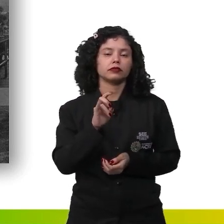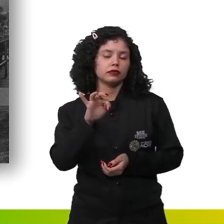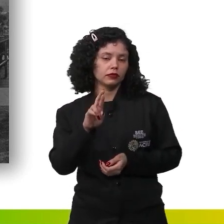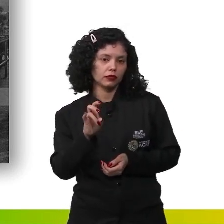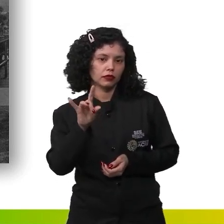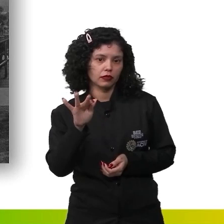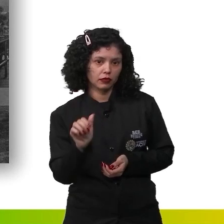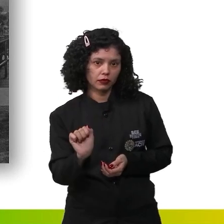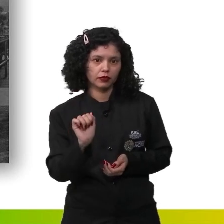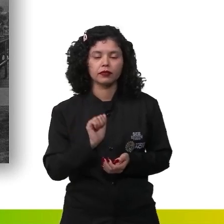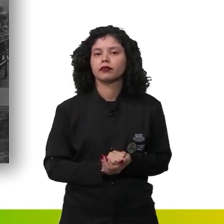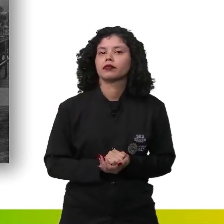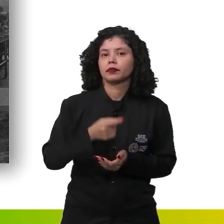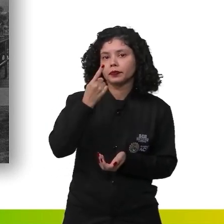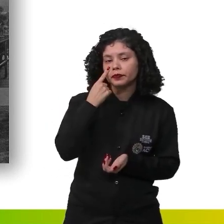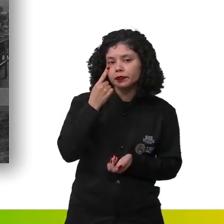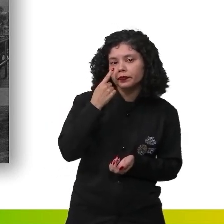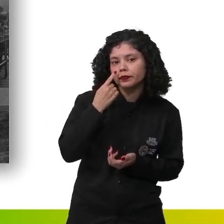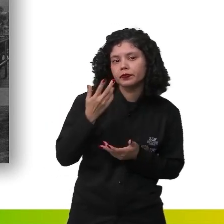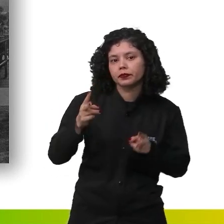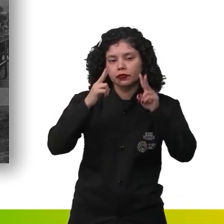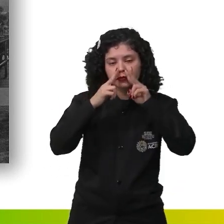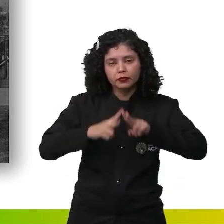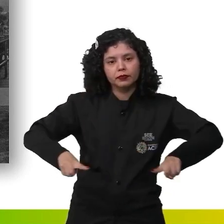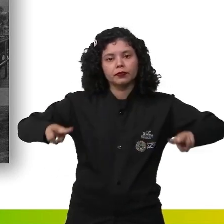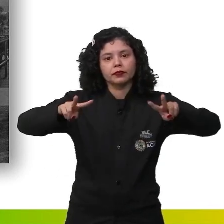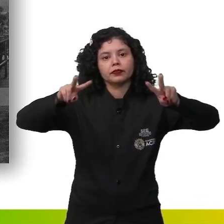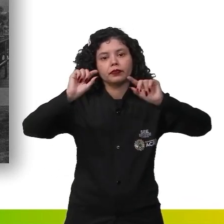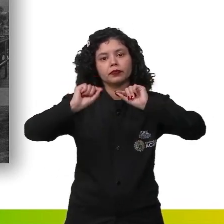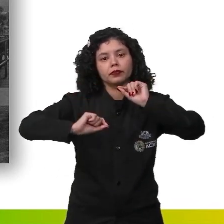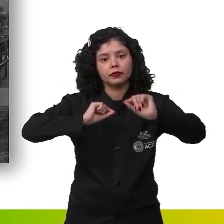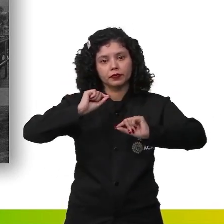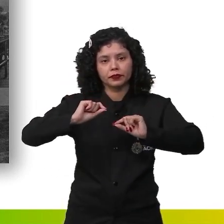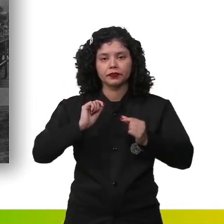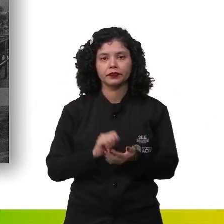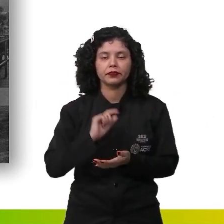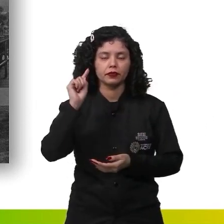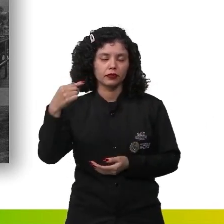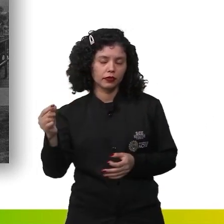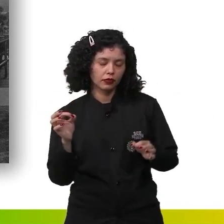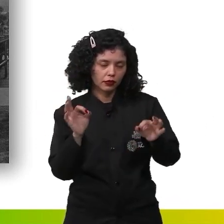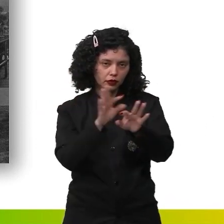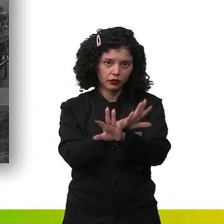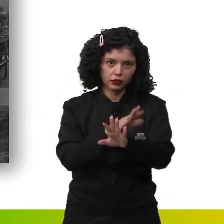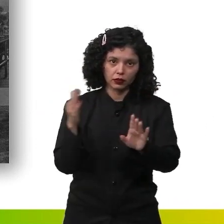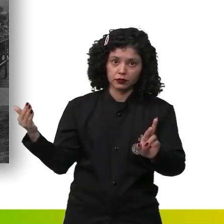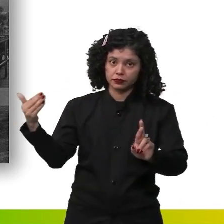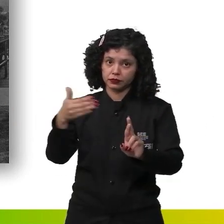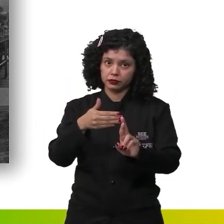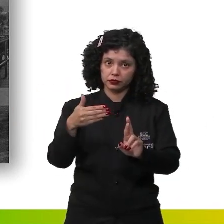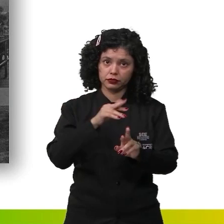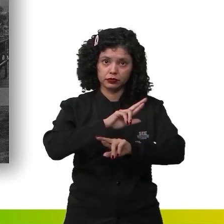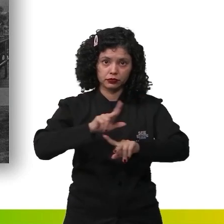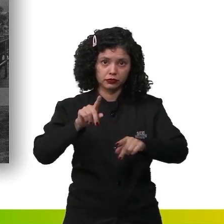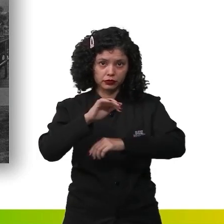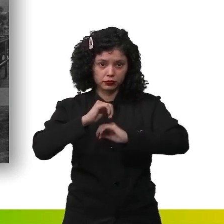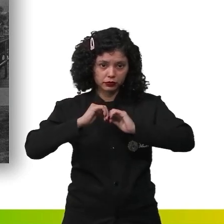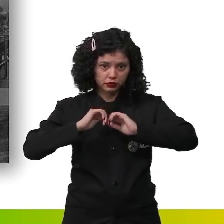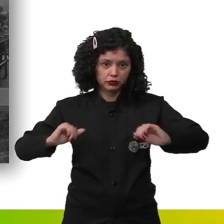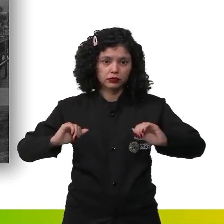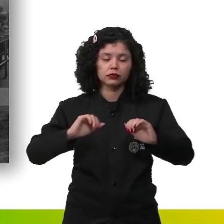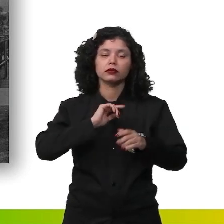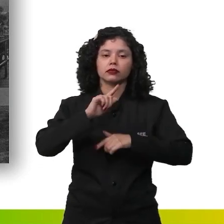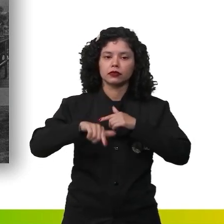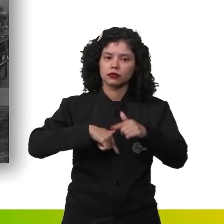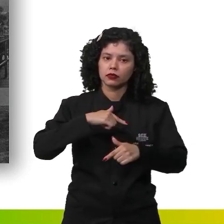automobilística, né? Então, vocês estão visualizando aquilo que acaba sendo referente à divisão social do